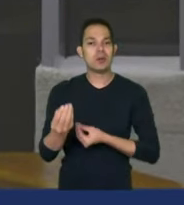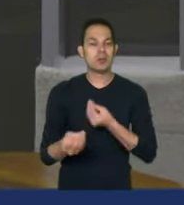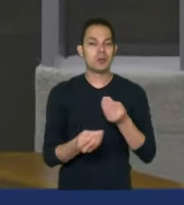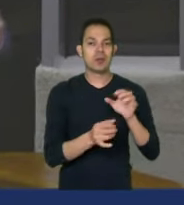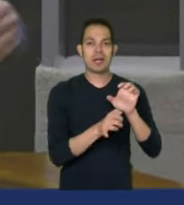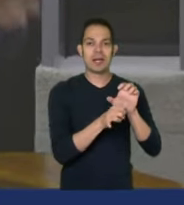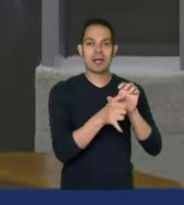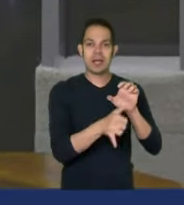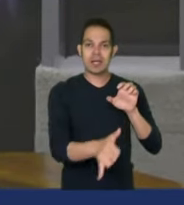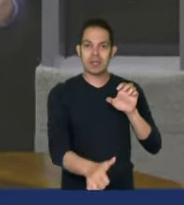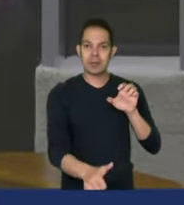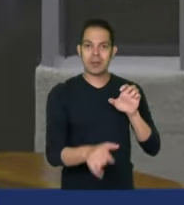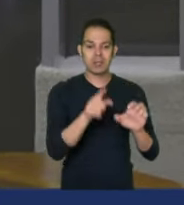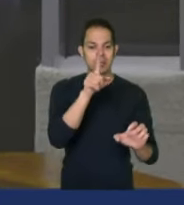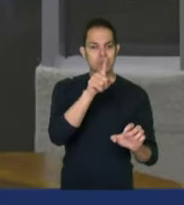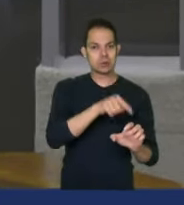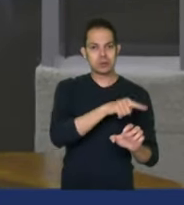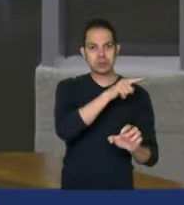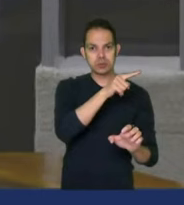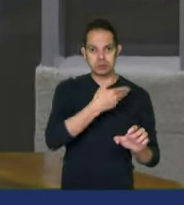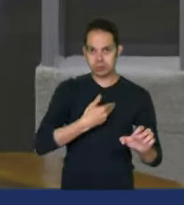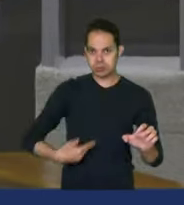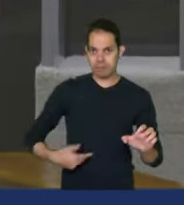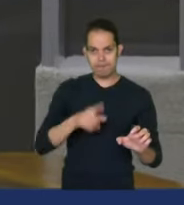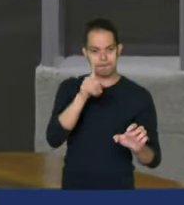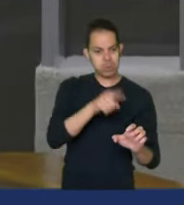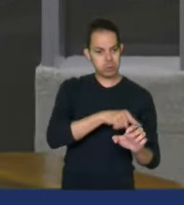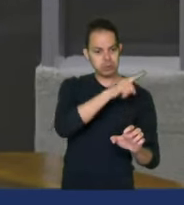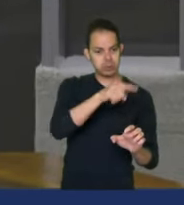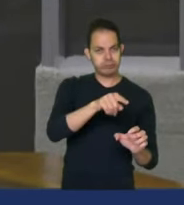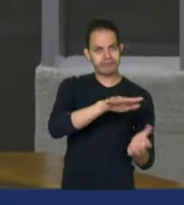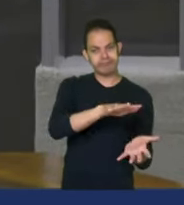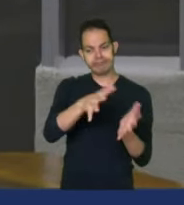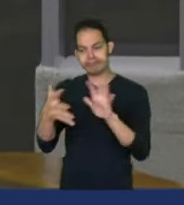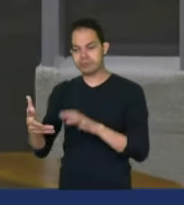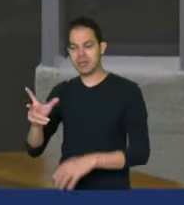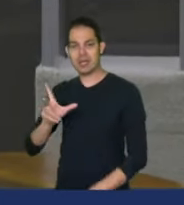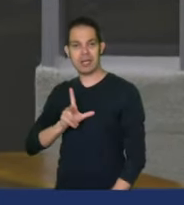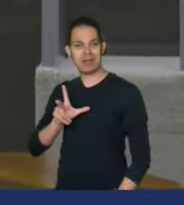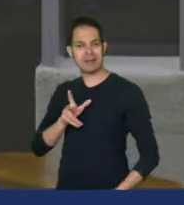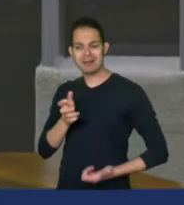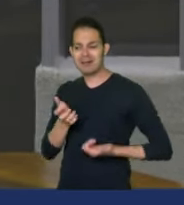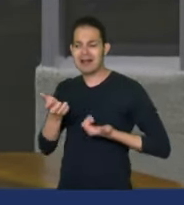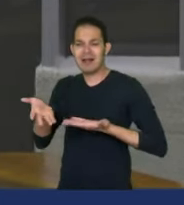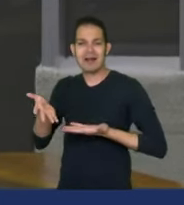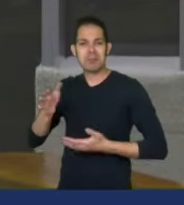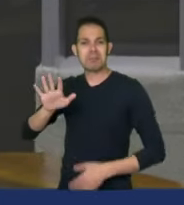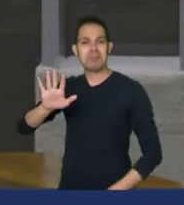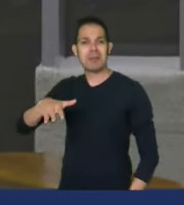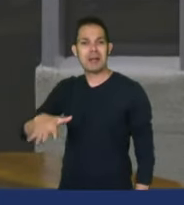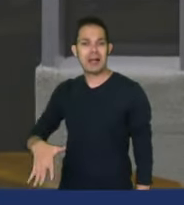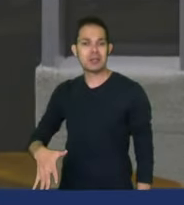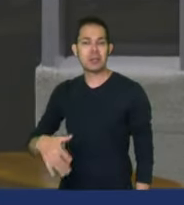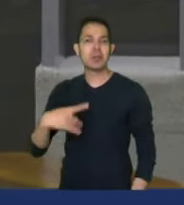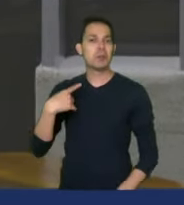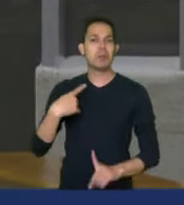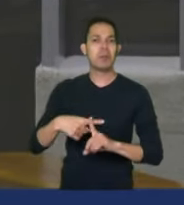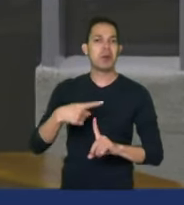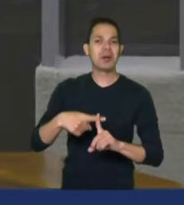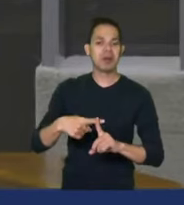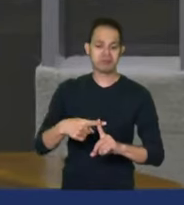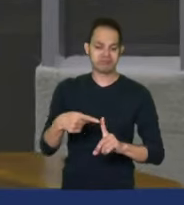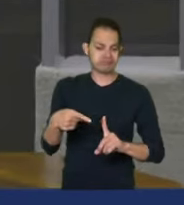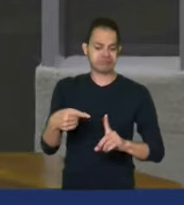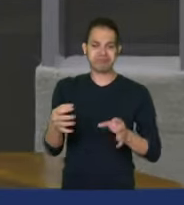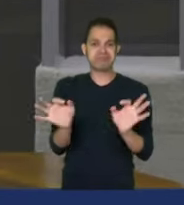Eletrobras, entregando, literalmente entregando, sem qualquer razão lógica. Não tem um motivo